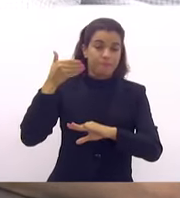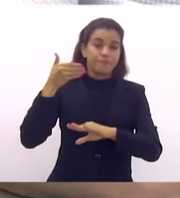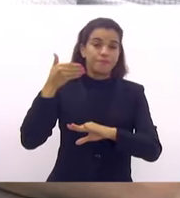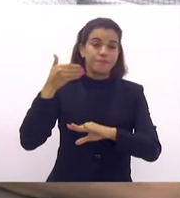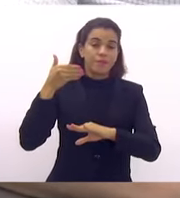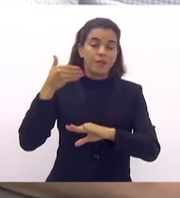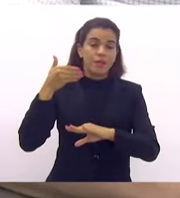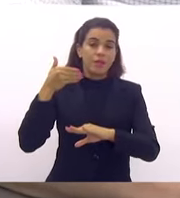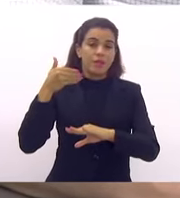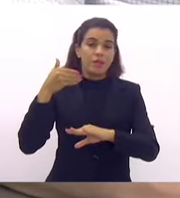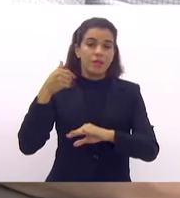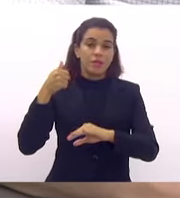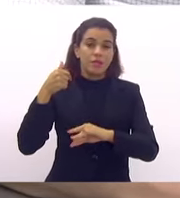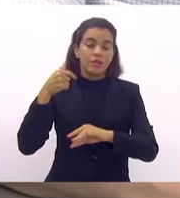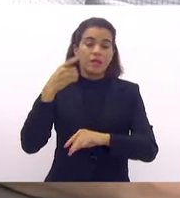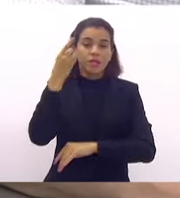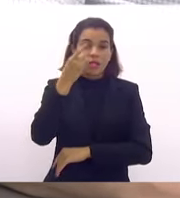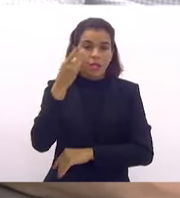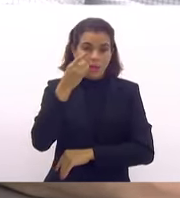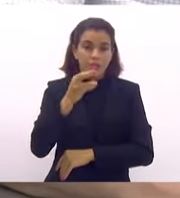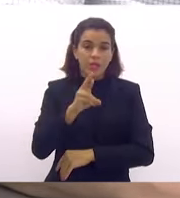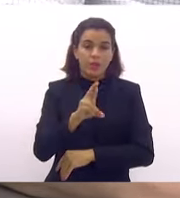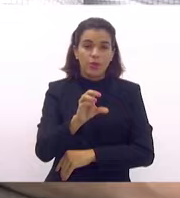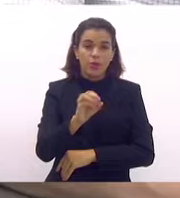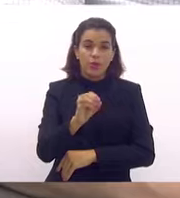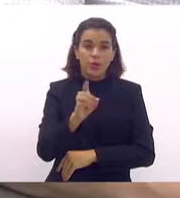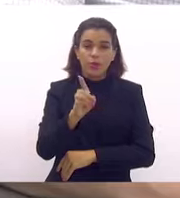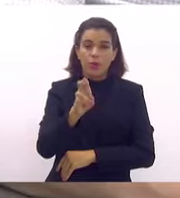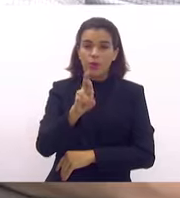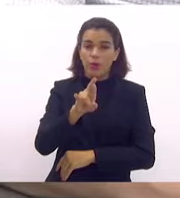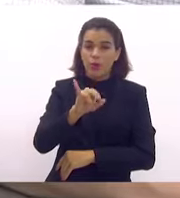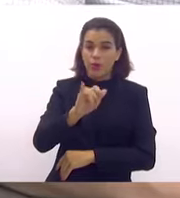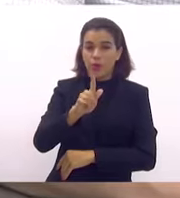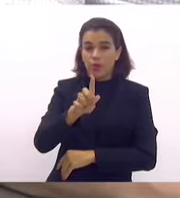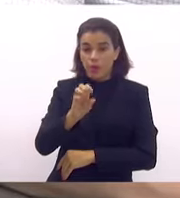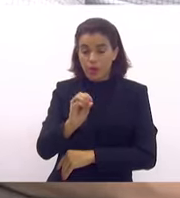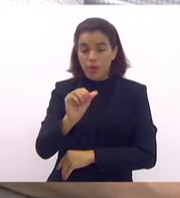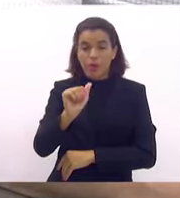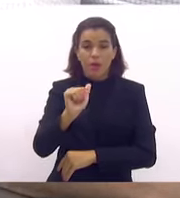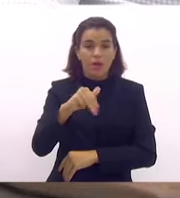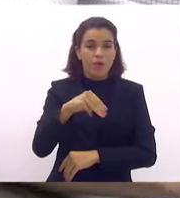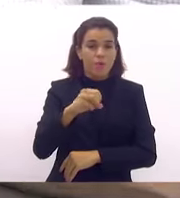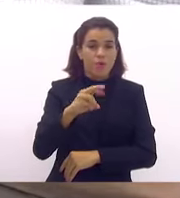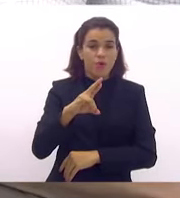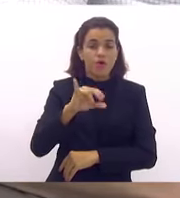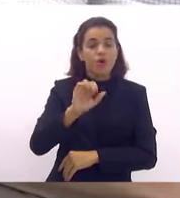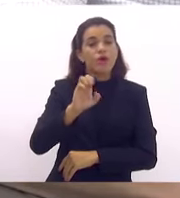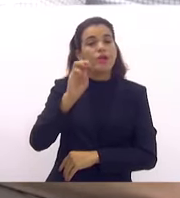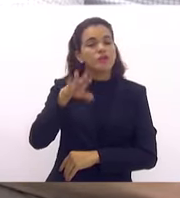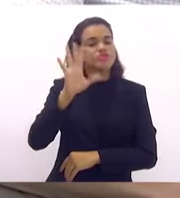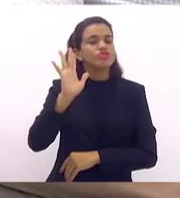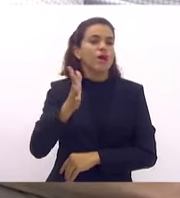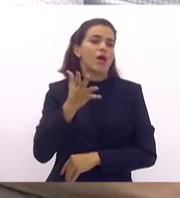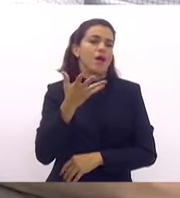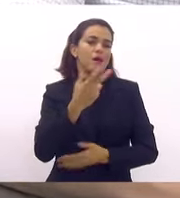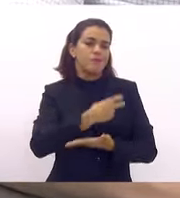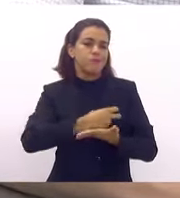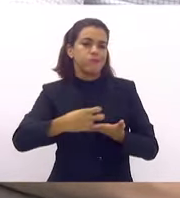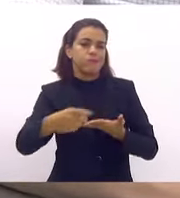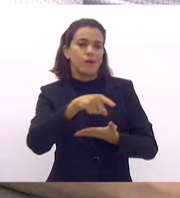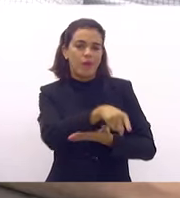questão, o deputado Rodrigo Amorim já aqueceu a baixa diligência, Vossa Excelência também, então acho que o assunto